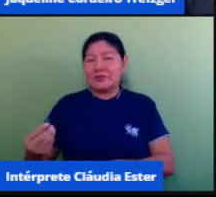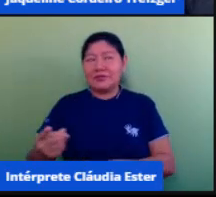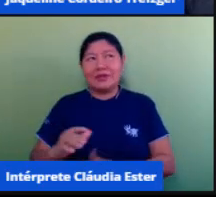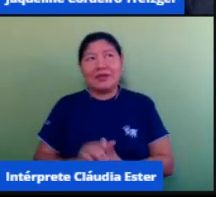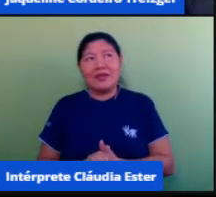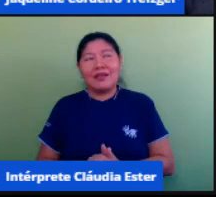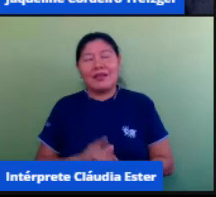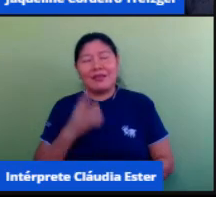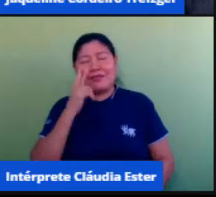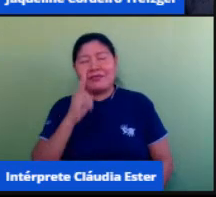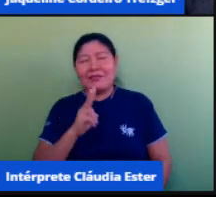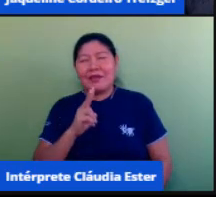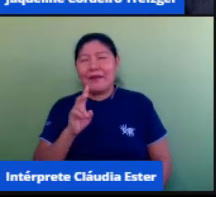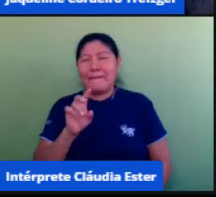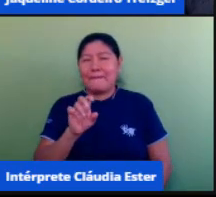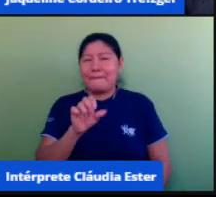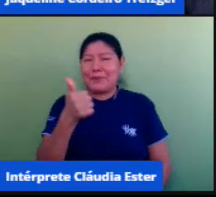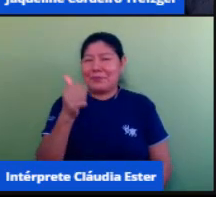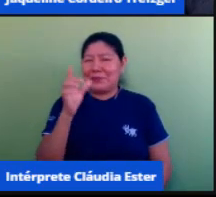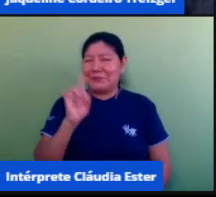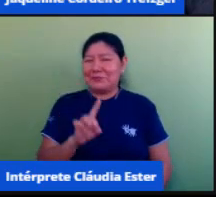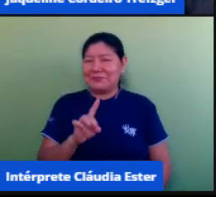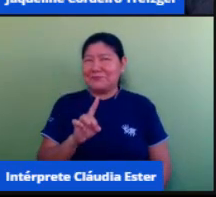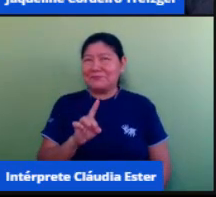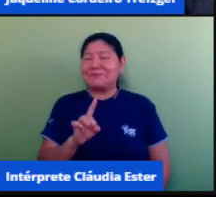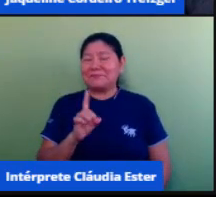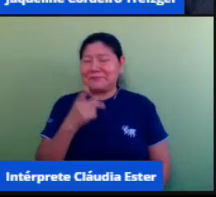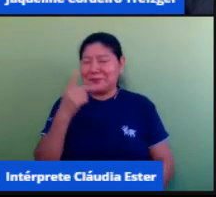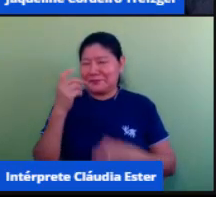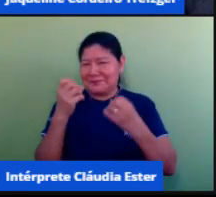primeiro dia, até estava contando para a Jaqueline e vou contar para vocês.